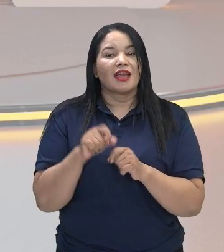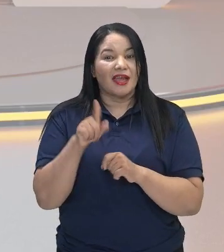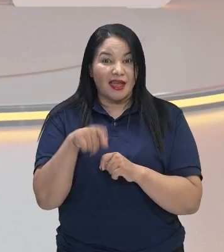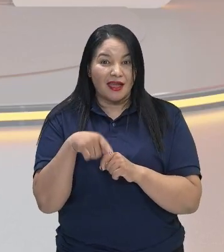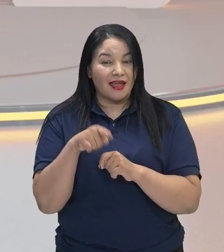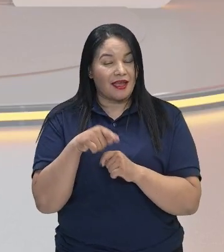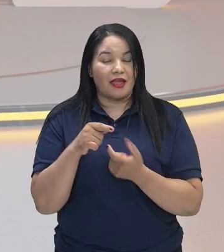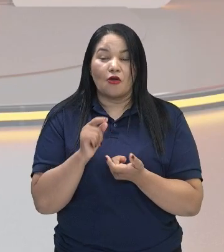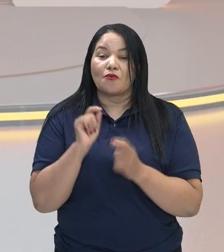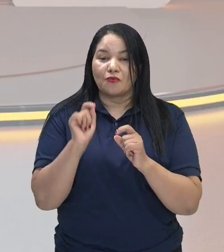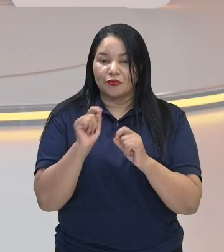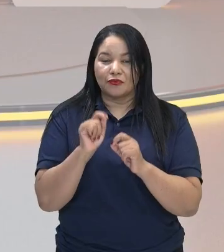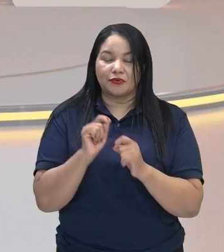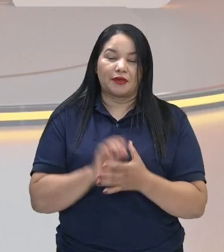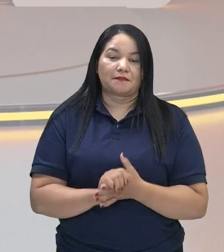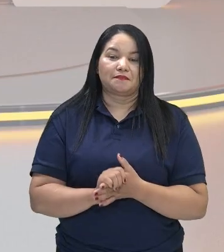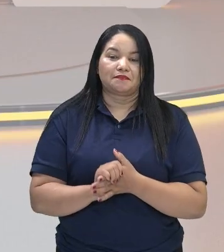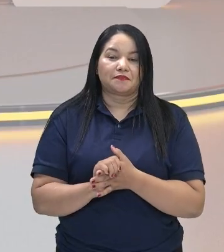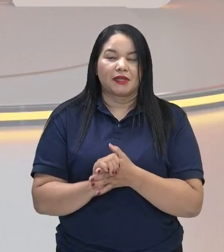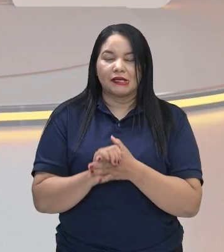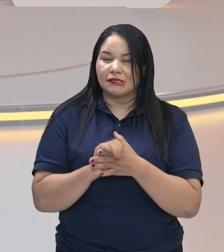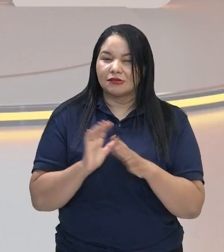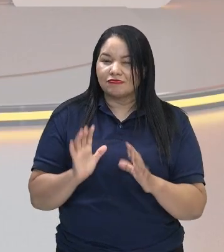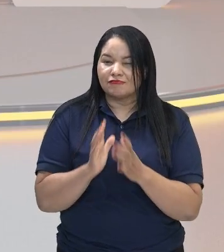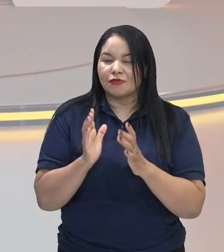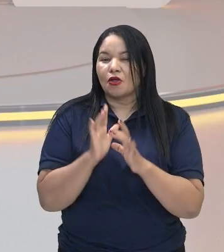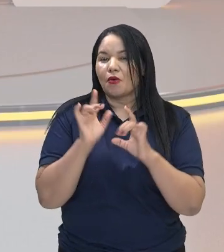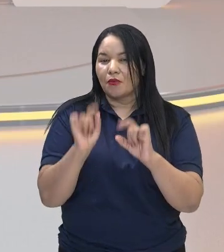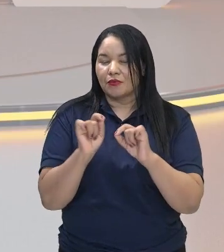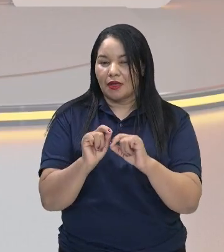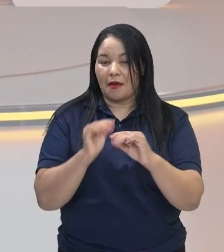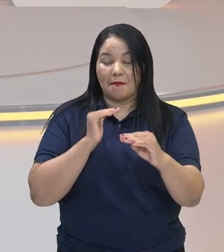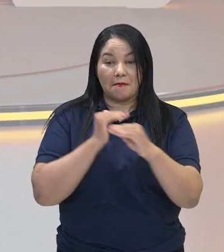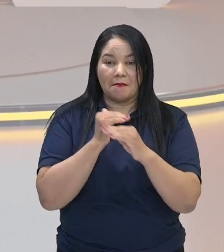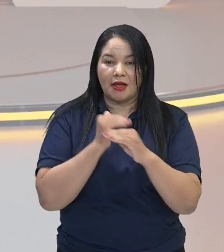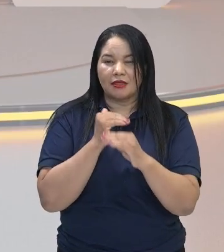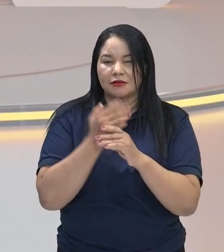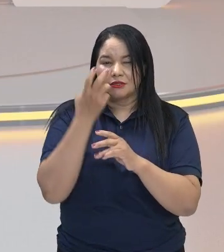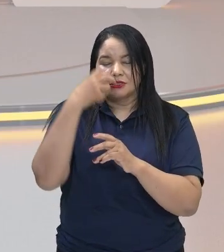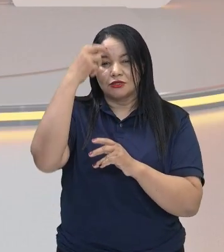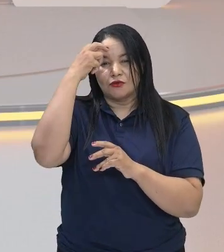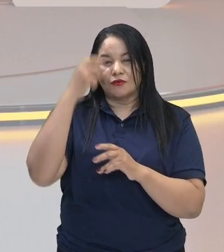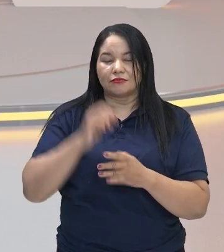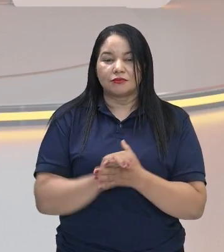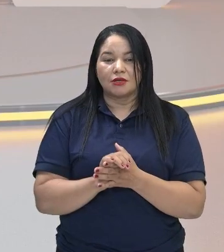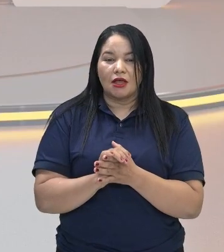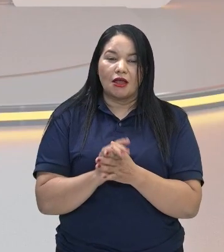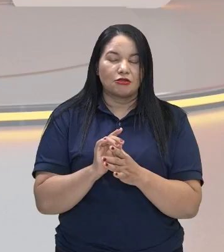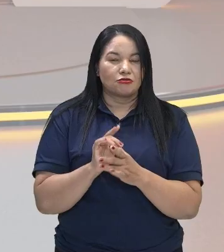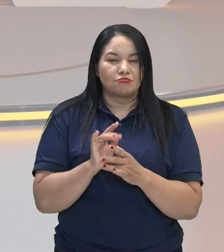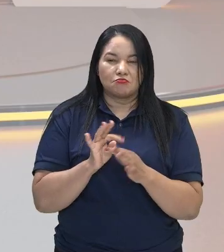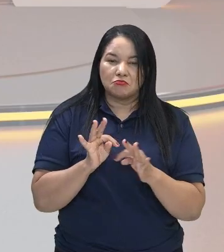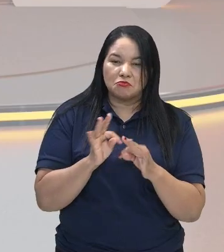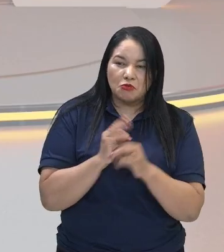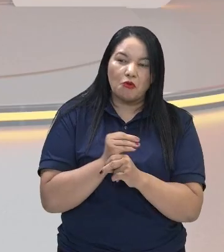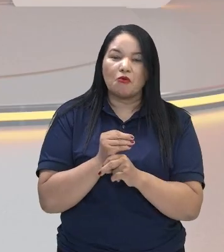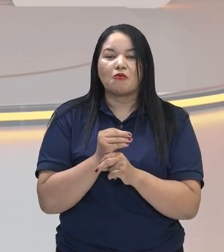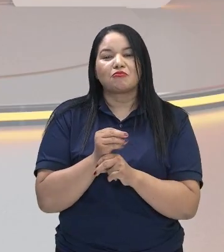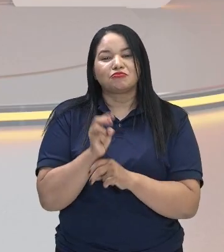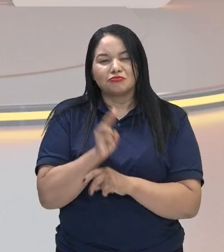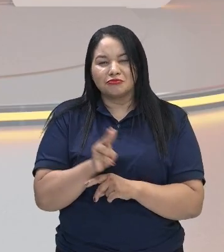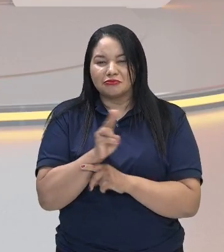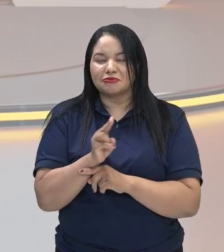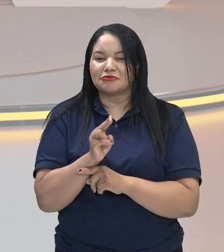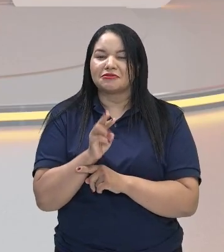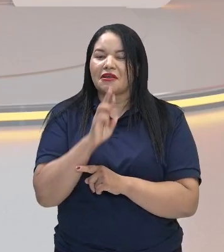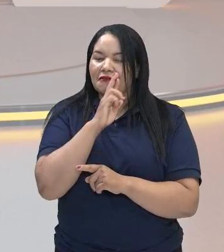leva, na verdade, a uma padronização cultural, né? Que todo mundo lá consome aquele refrigerante em